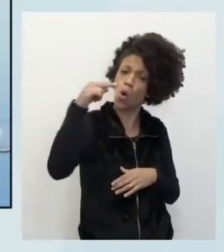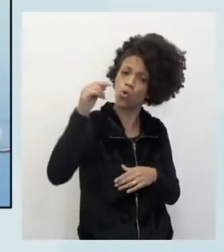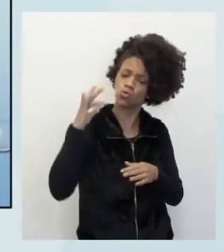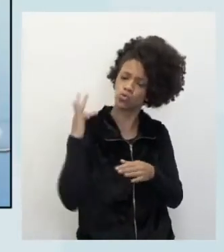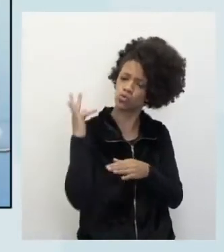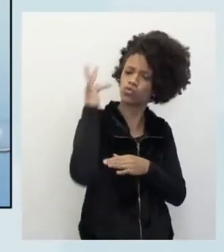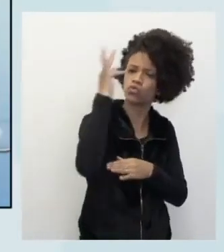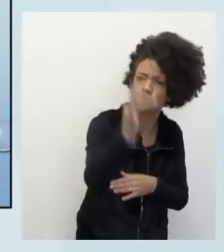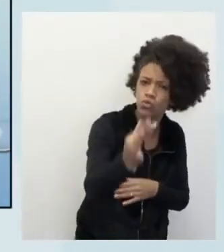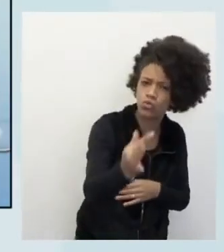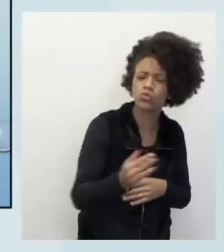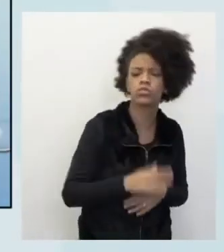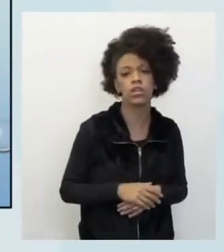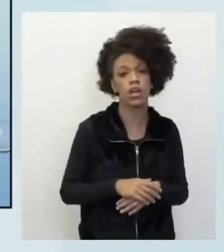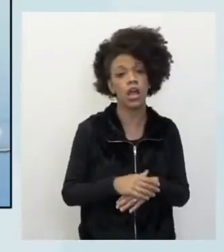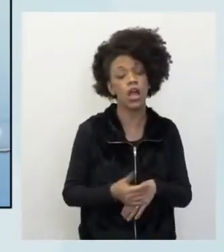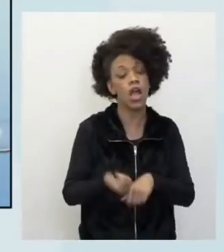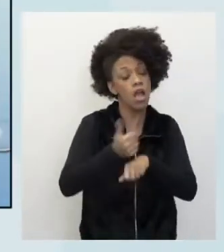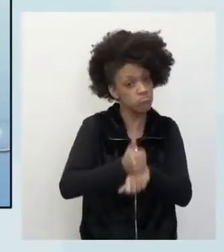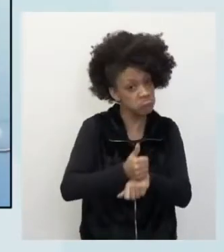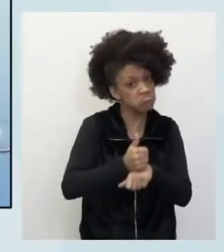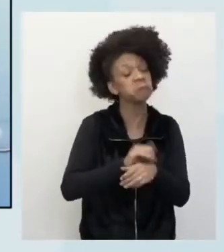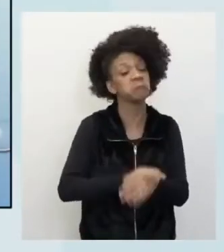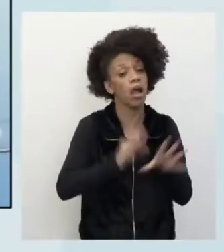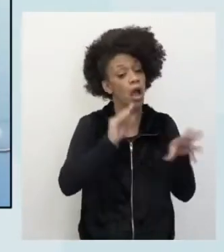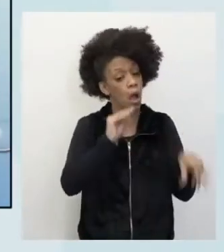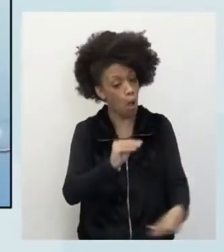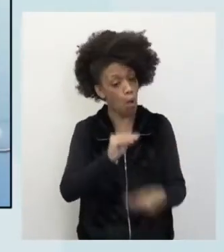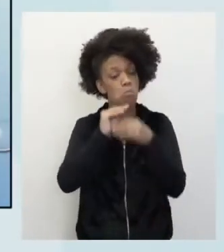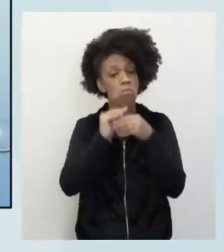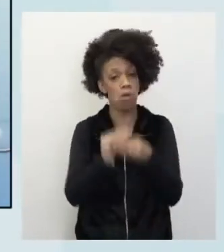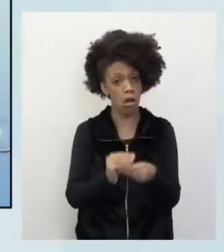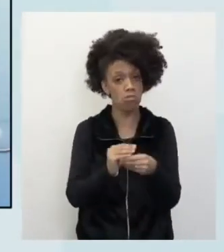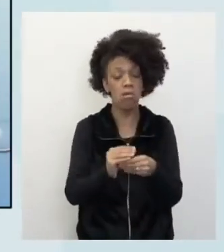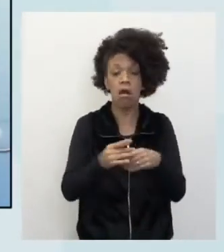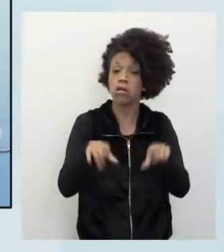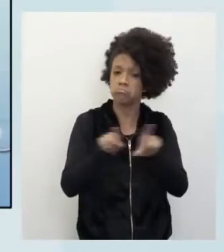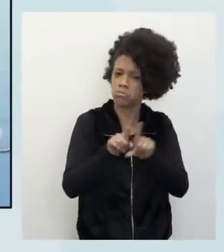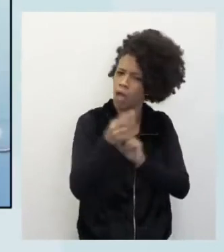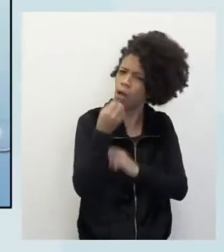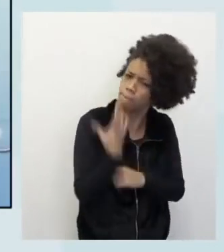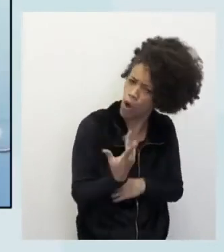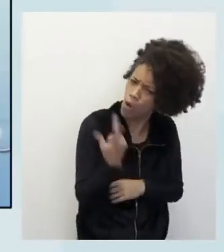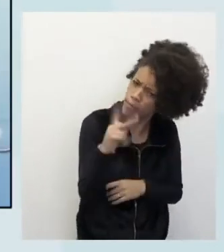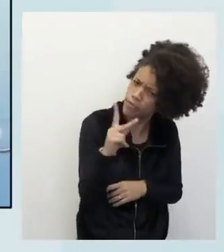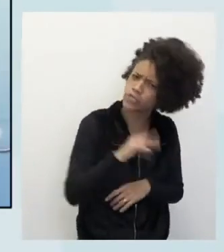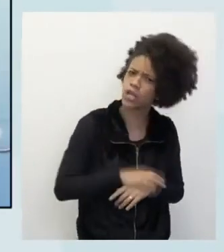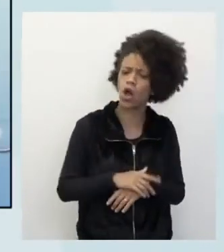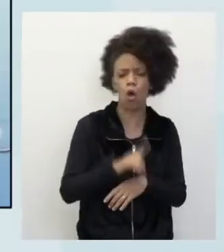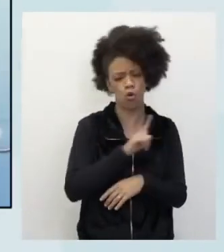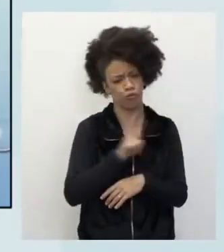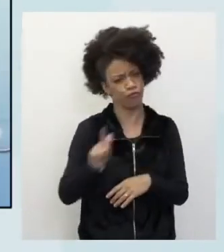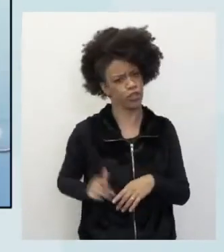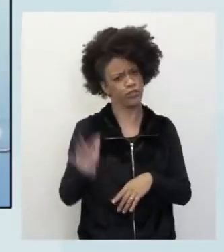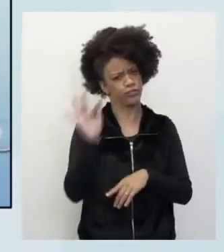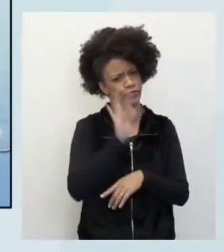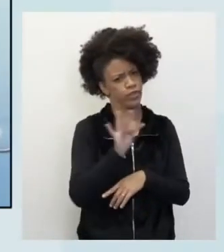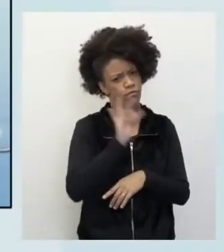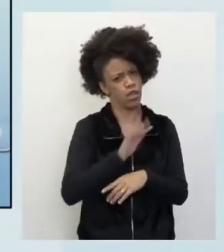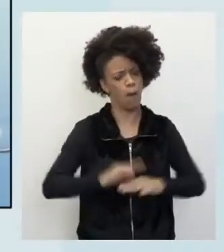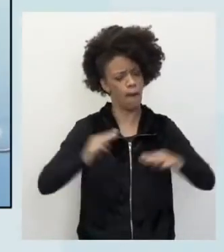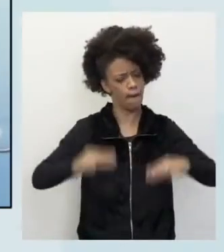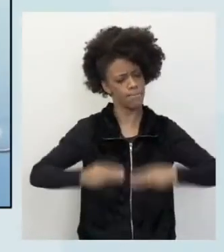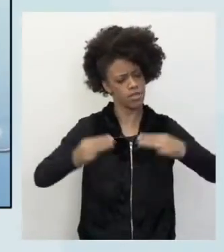novos benefícios já estão sendo incorporados à profissão, o que também é bom para você. O governo federal, por meio do